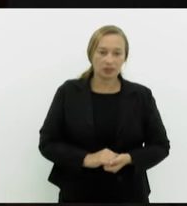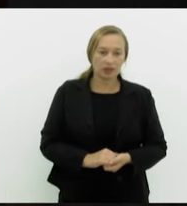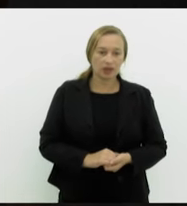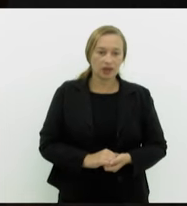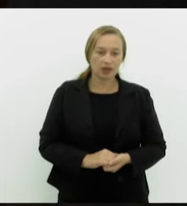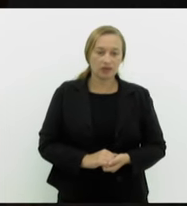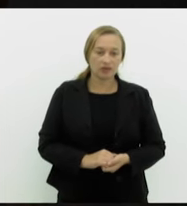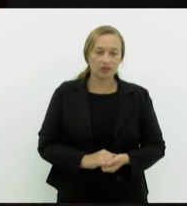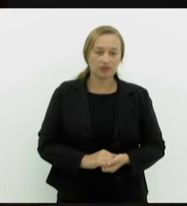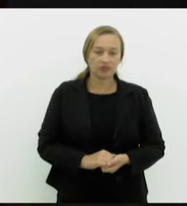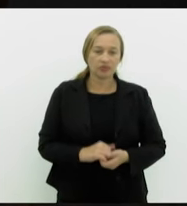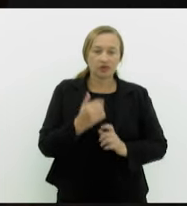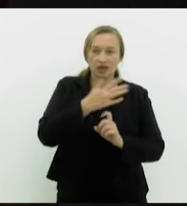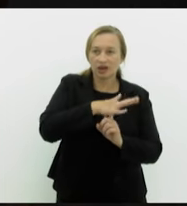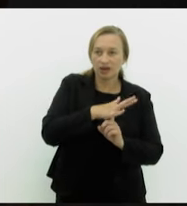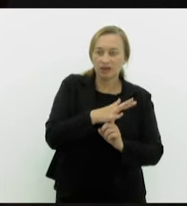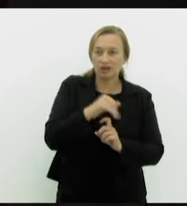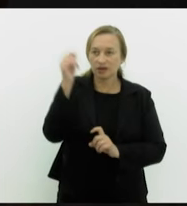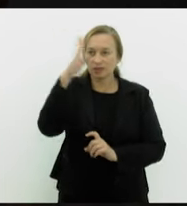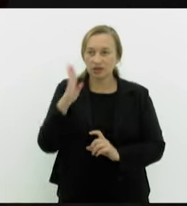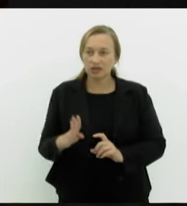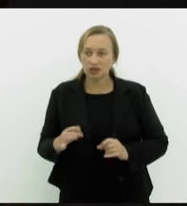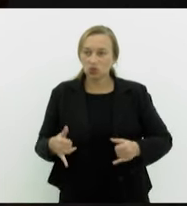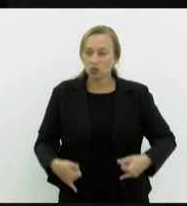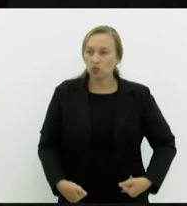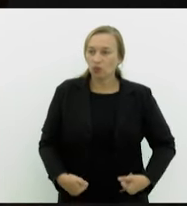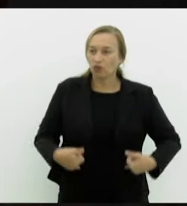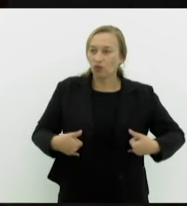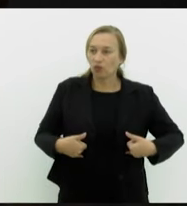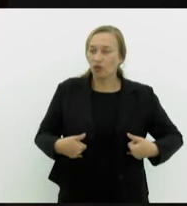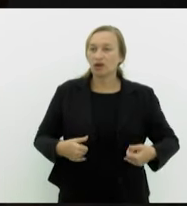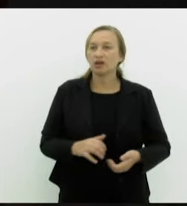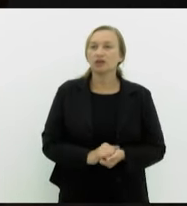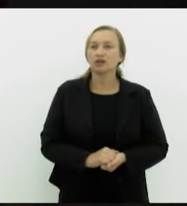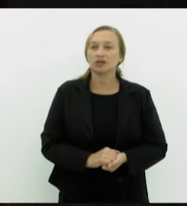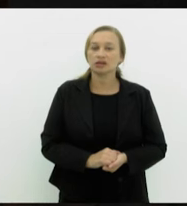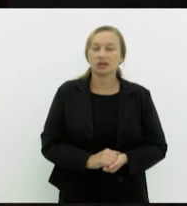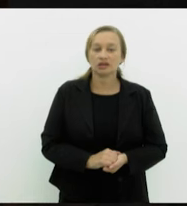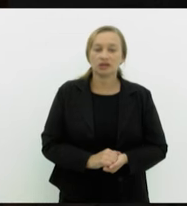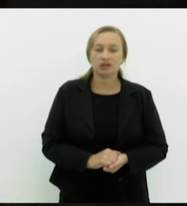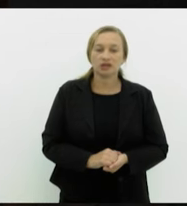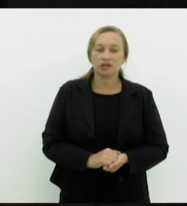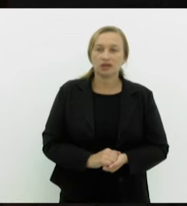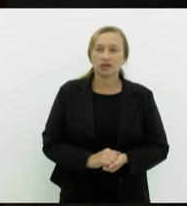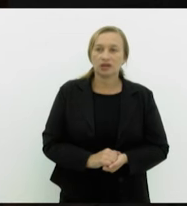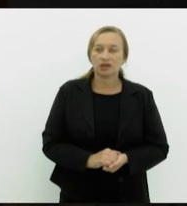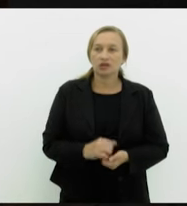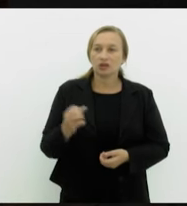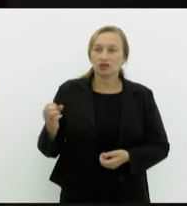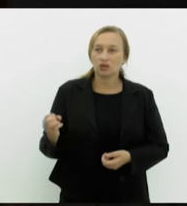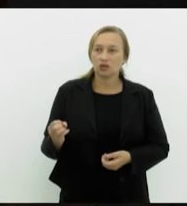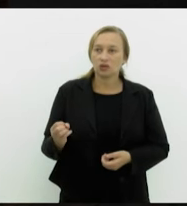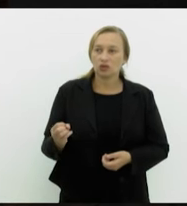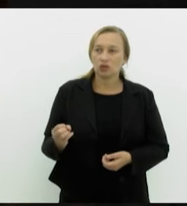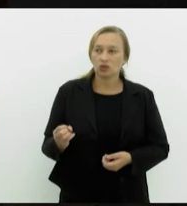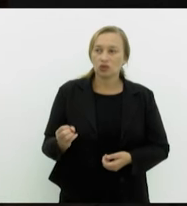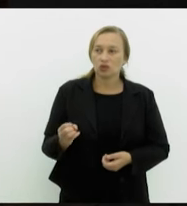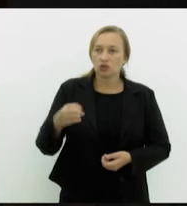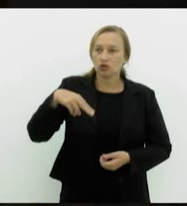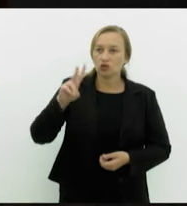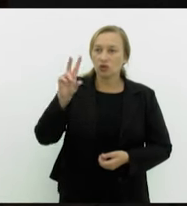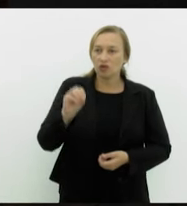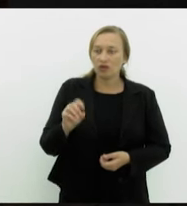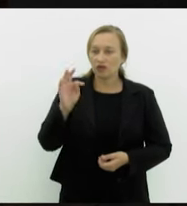a Feira Brasileira de Moda Íntima, Praia e Fitness, FEVEST, realizada em Nova Friburgo. Em